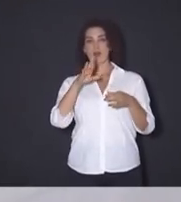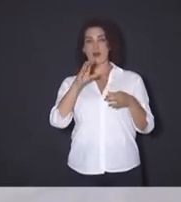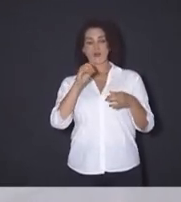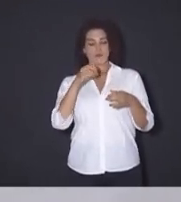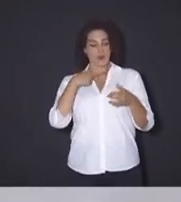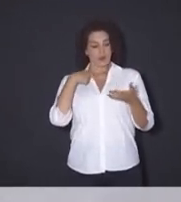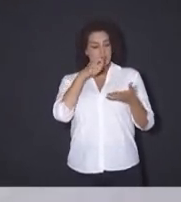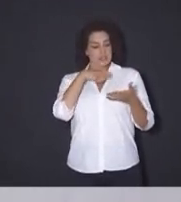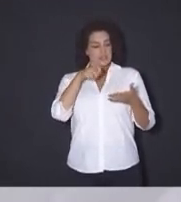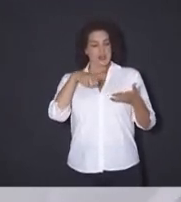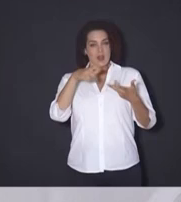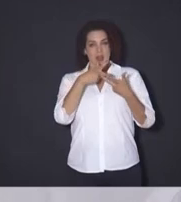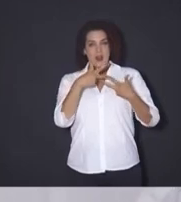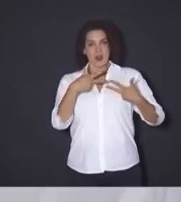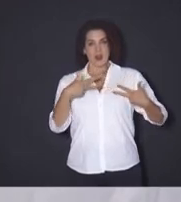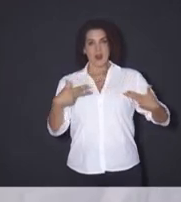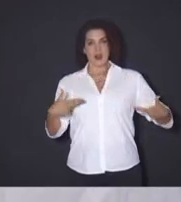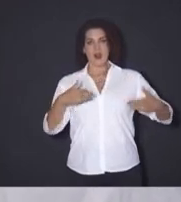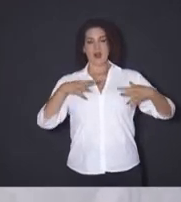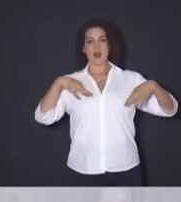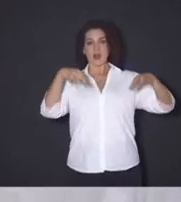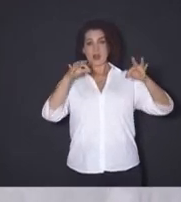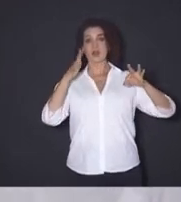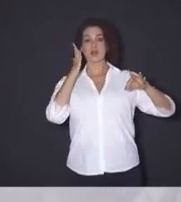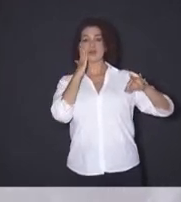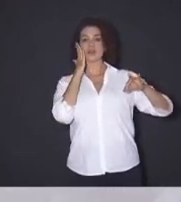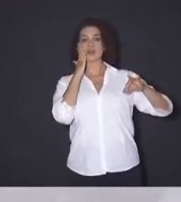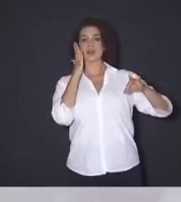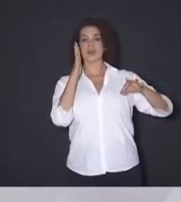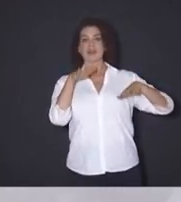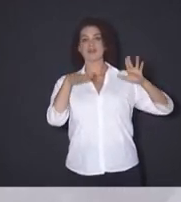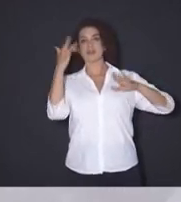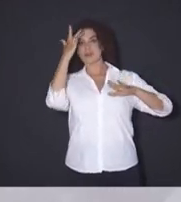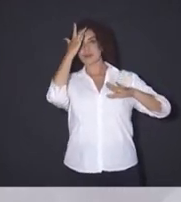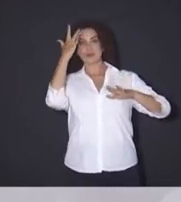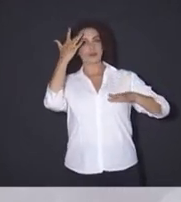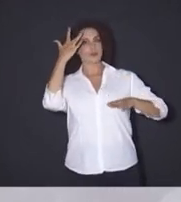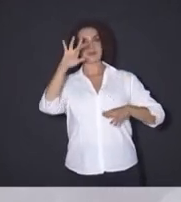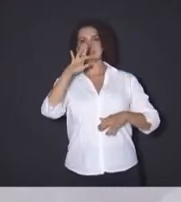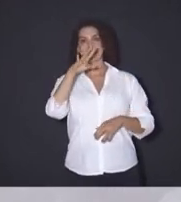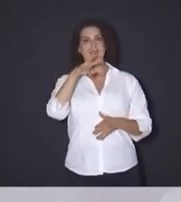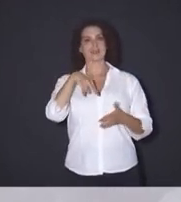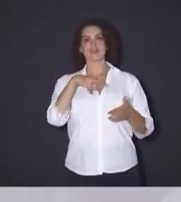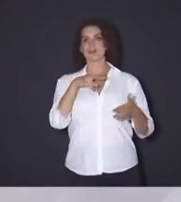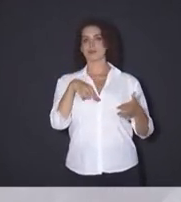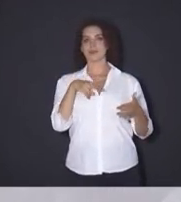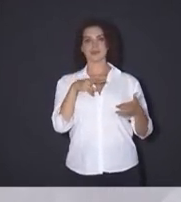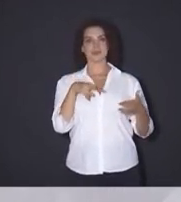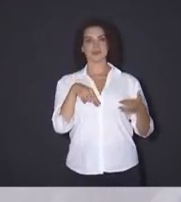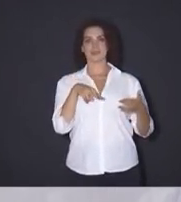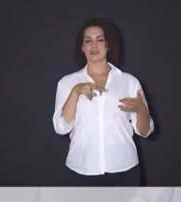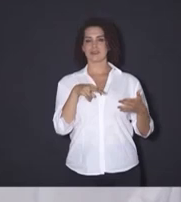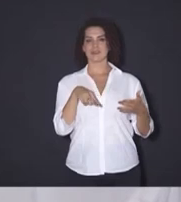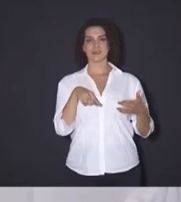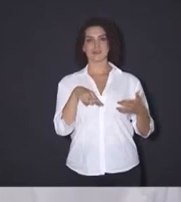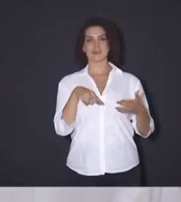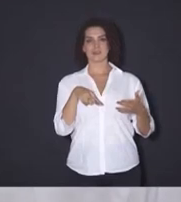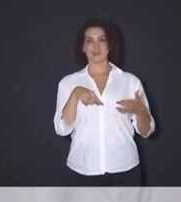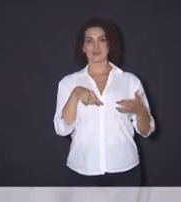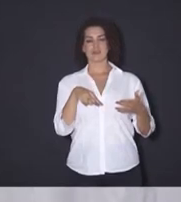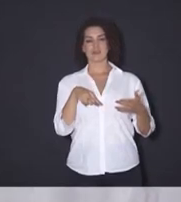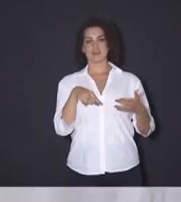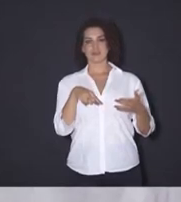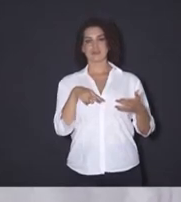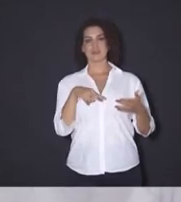porque eu sei que muita gente que sai neste golpe safra não sabem ler e é importante